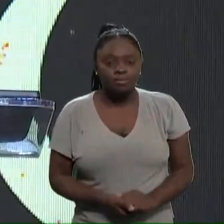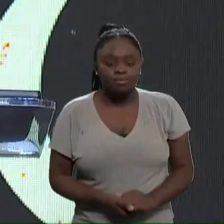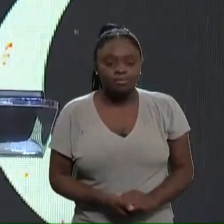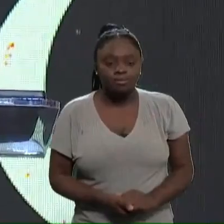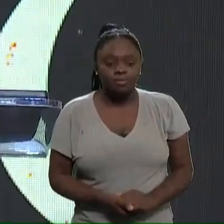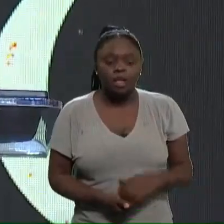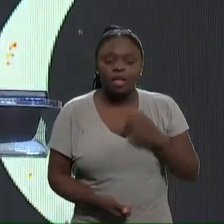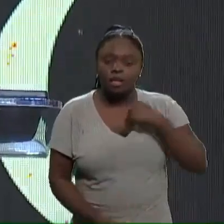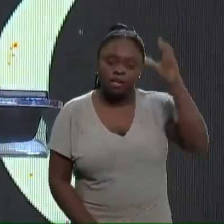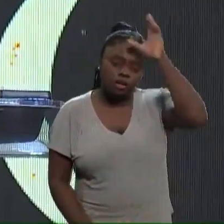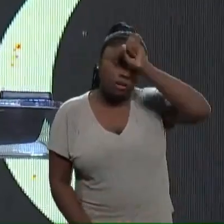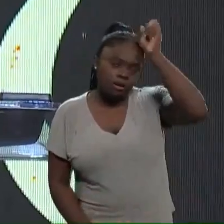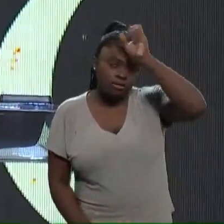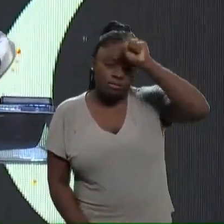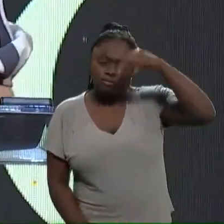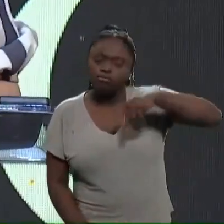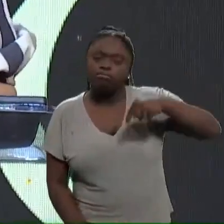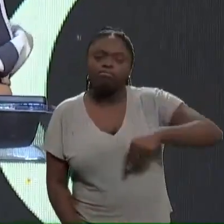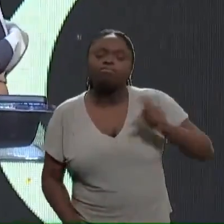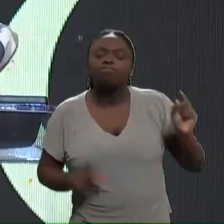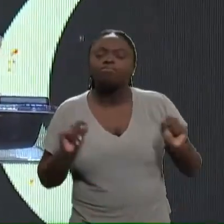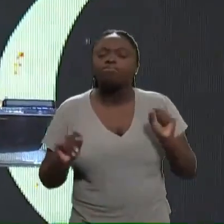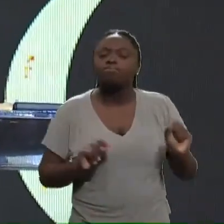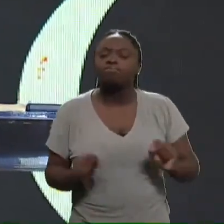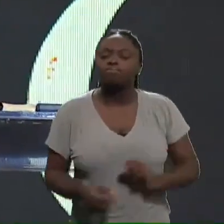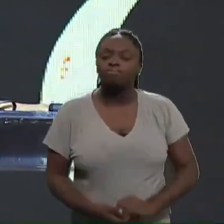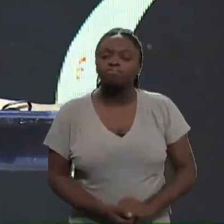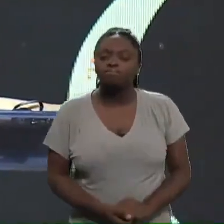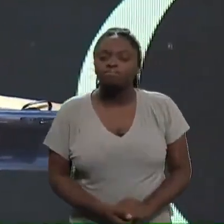Sabe o que eu aprendo aqui?